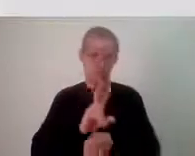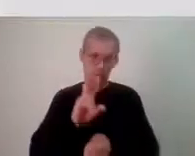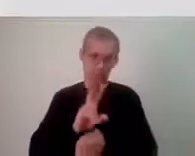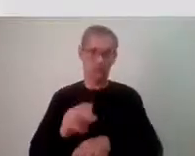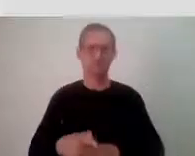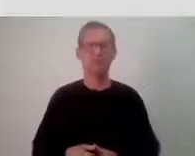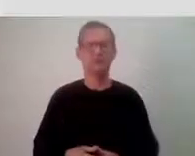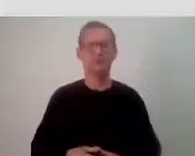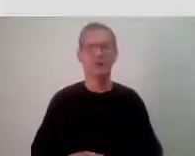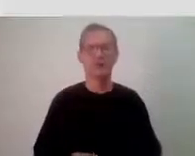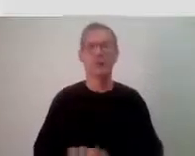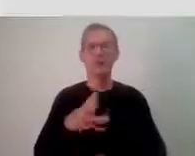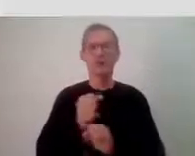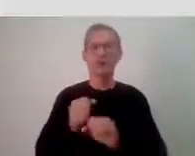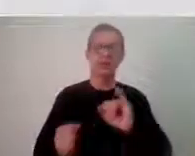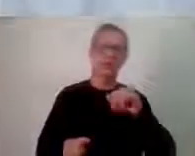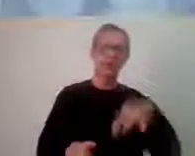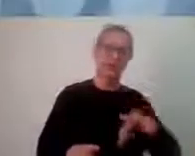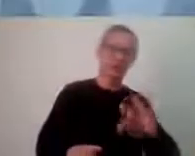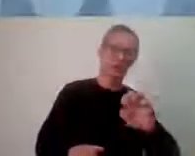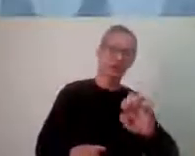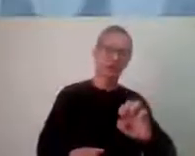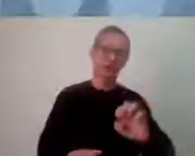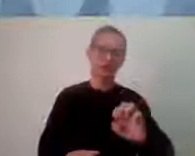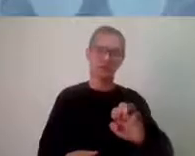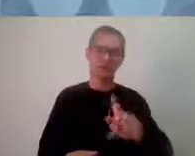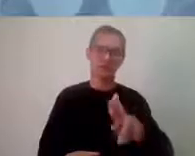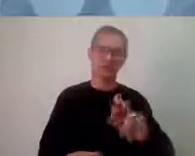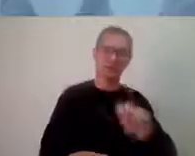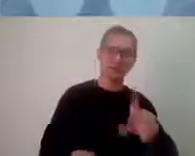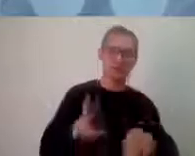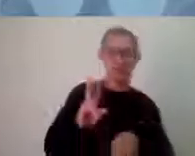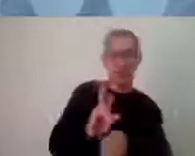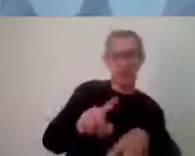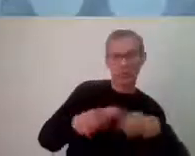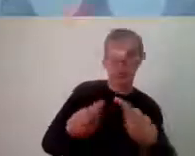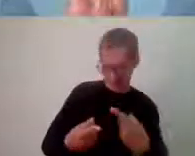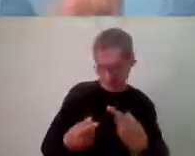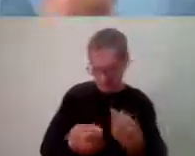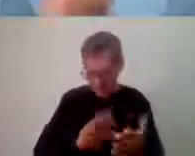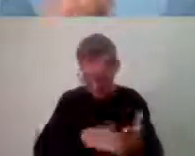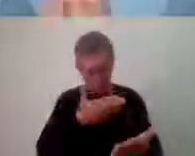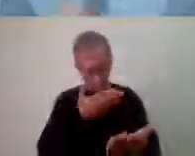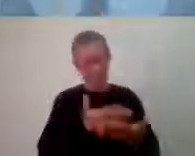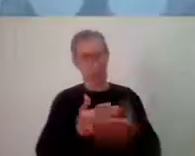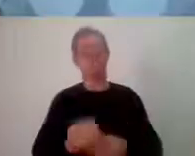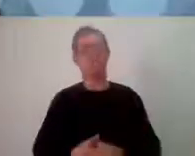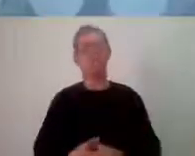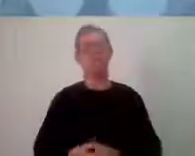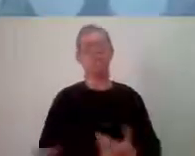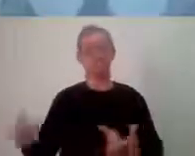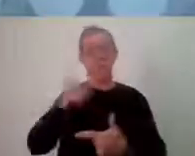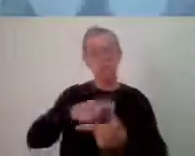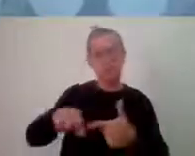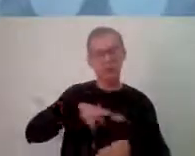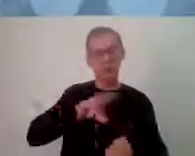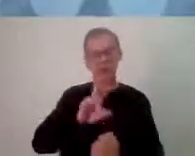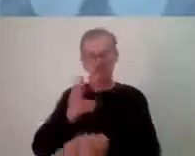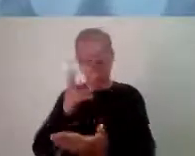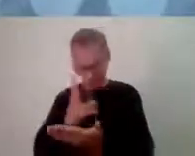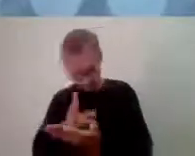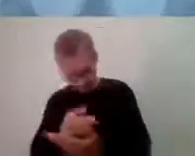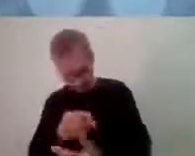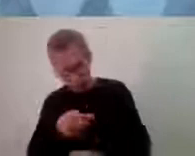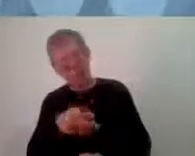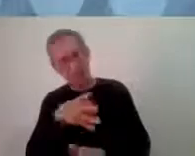Cuidado! Cálculo de integrais é atenção, é interpretação. Então, você tem que ter muito cuidado quando